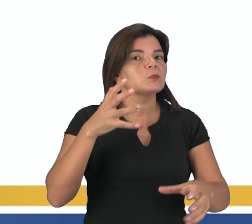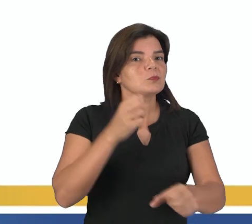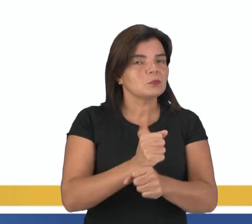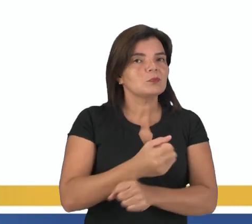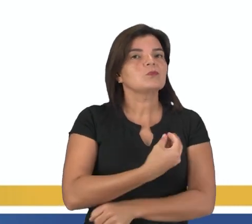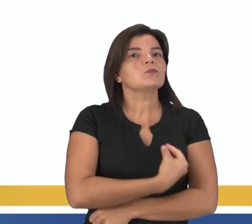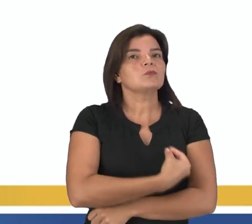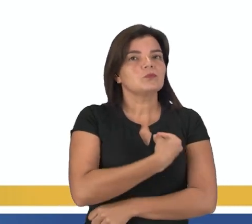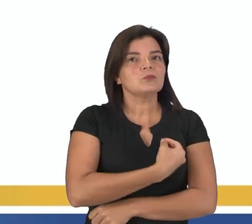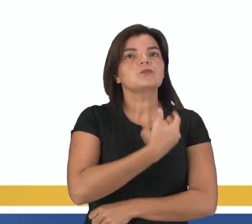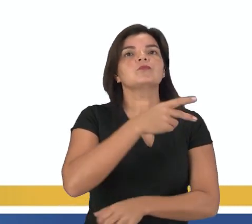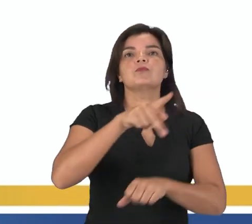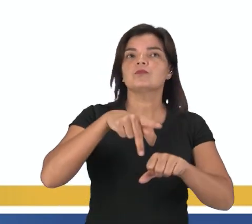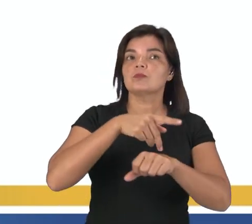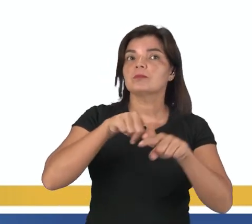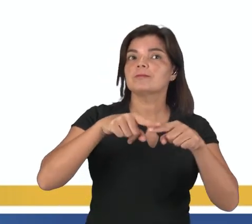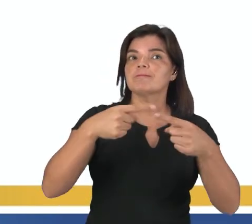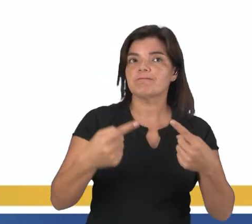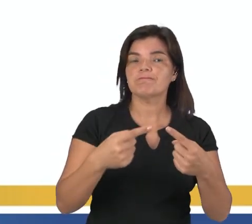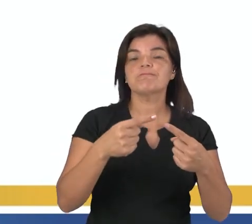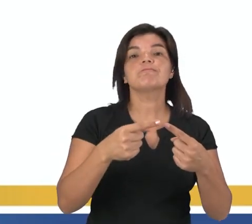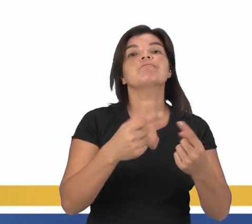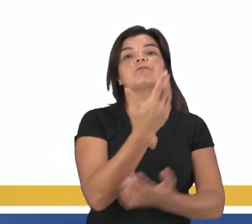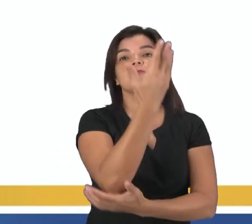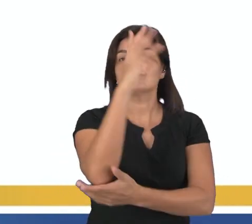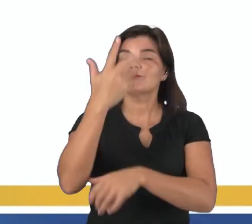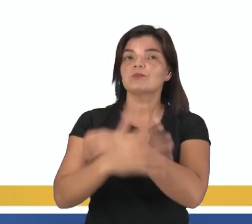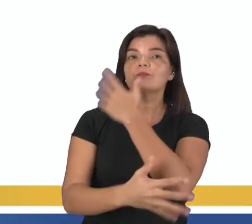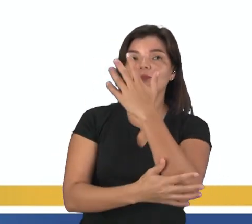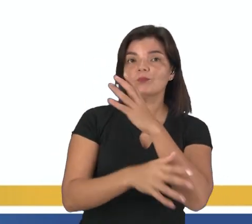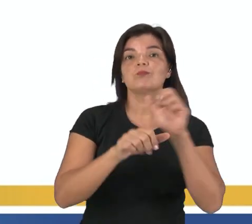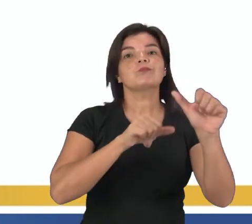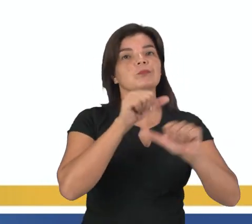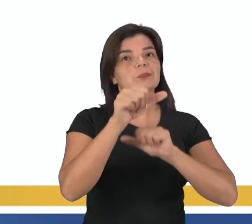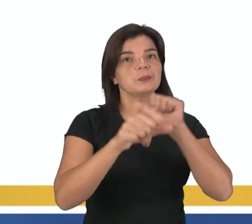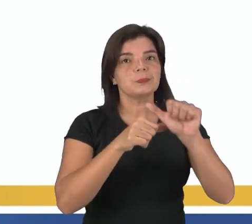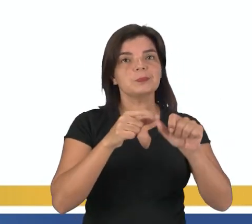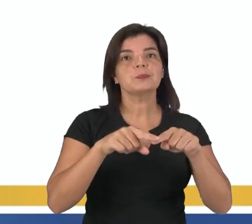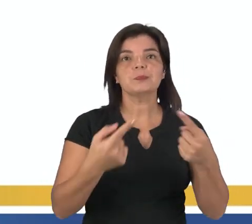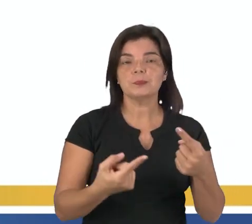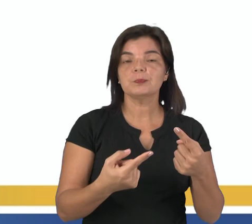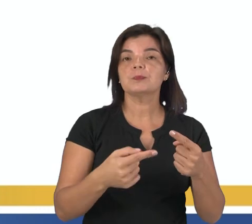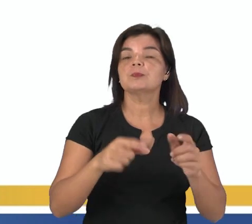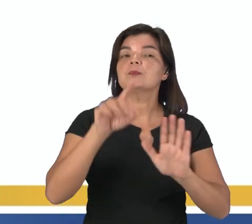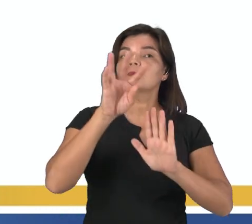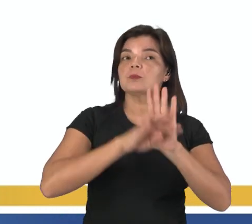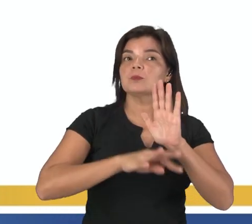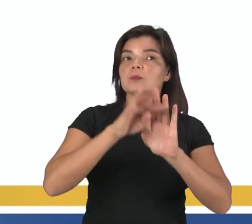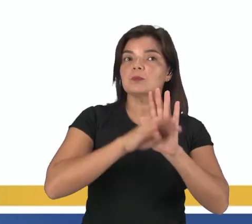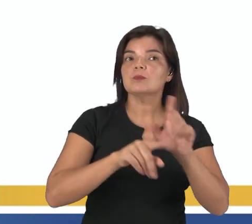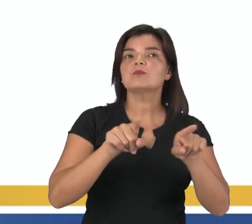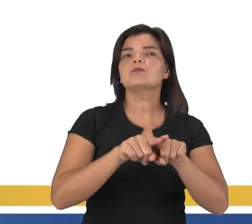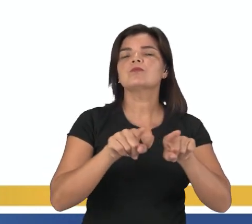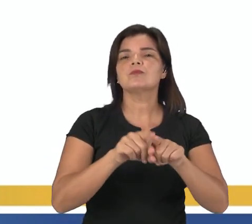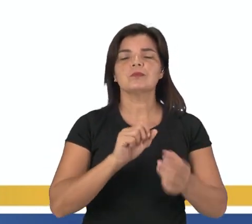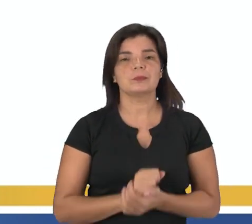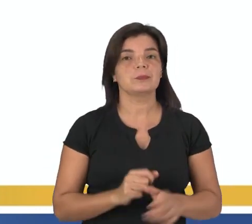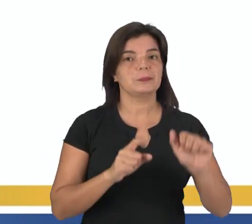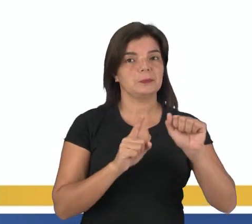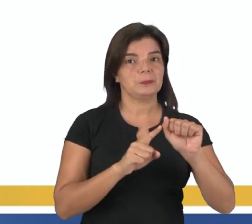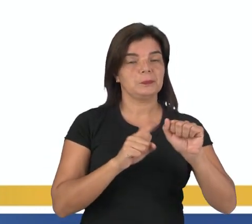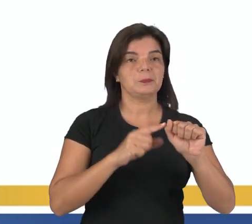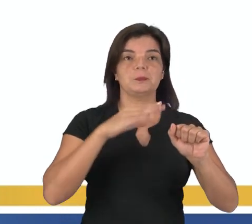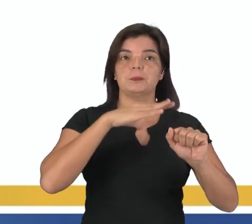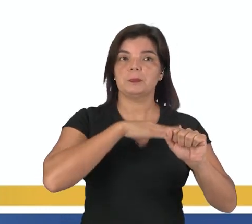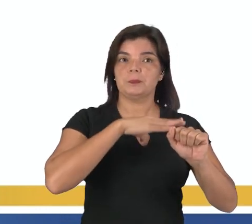habitantes de um país, porém altera as regiões envolvidas nesse processo. O recorte do texto faz alusão a